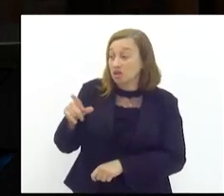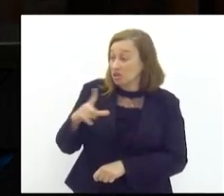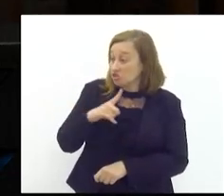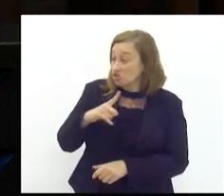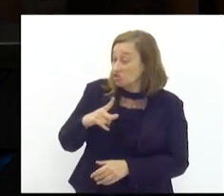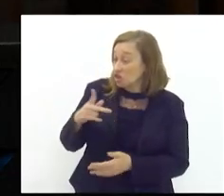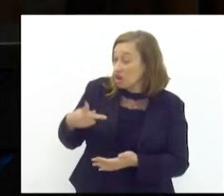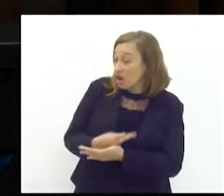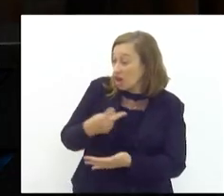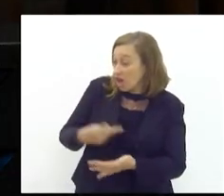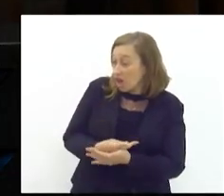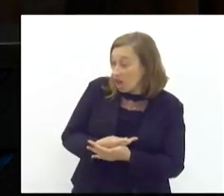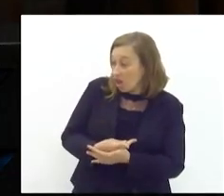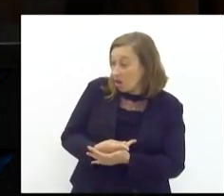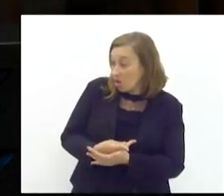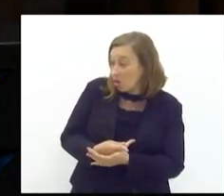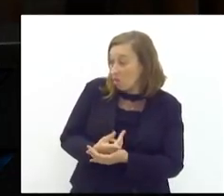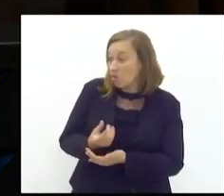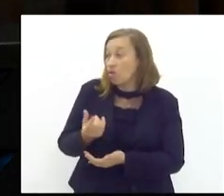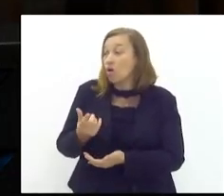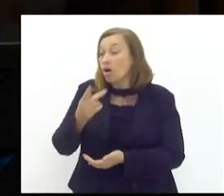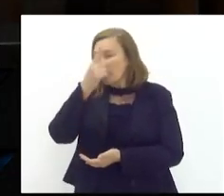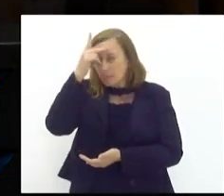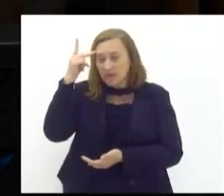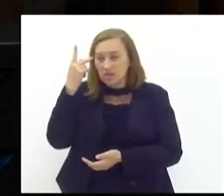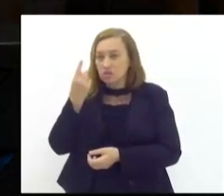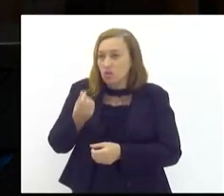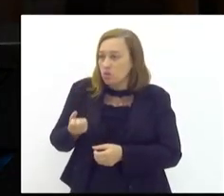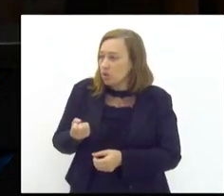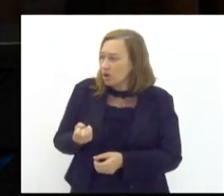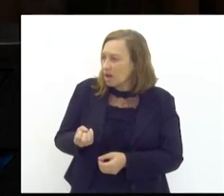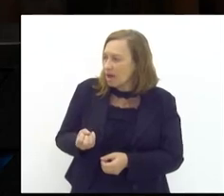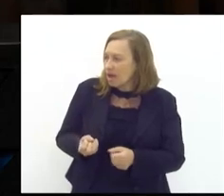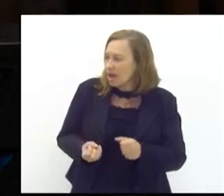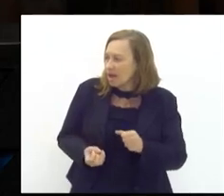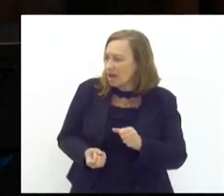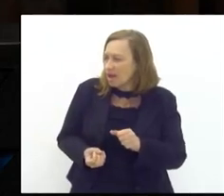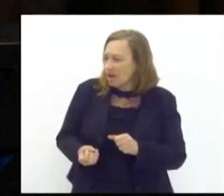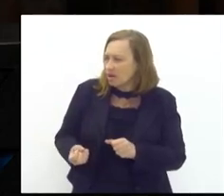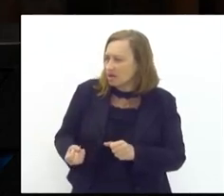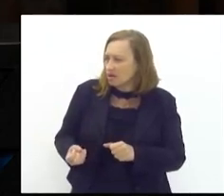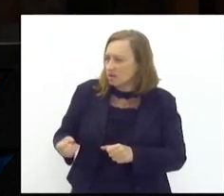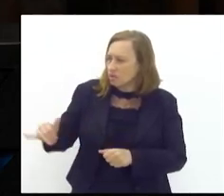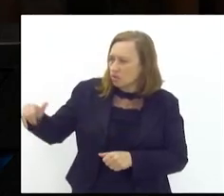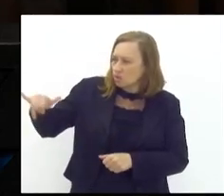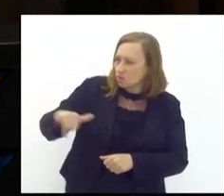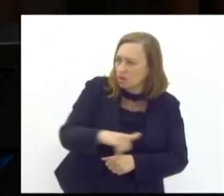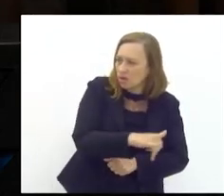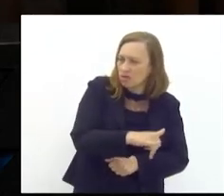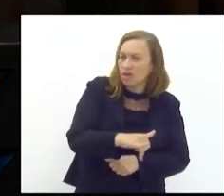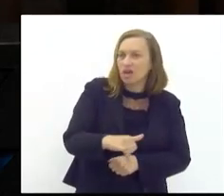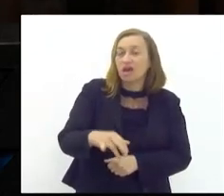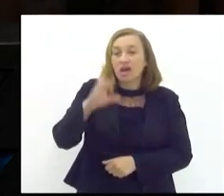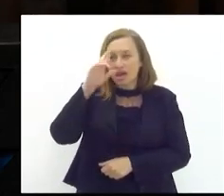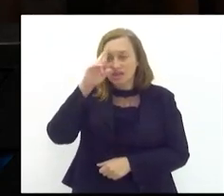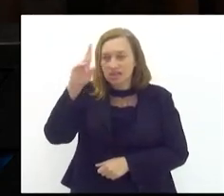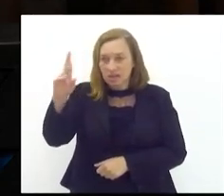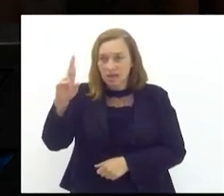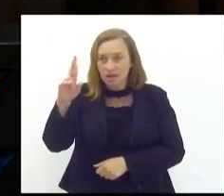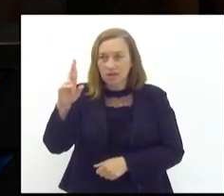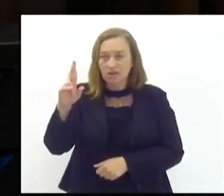com aeronave recebendo super RJ tinha presidiário receberam super RJ tinha gente público